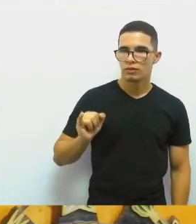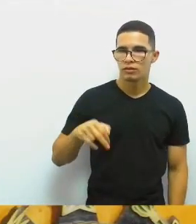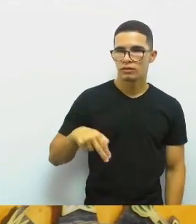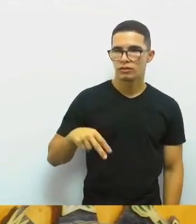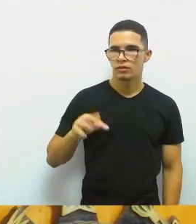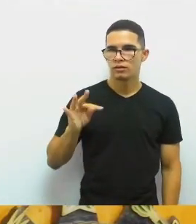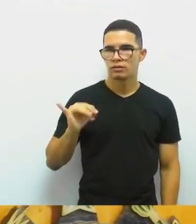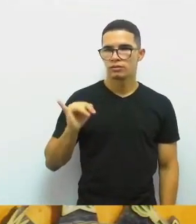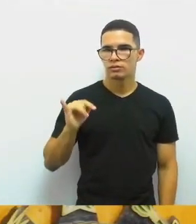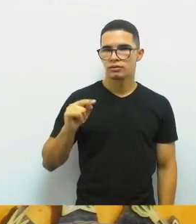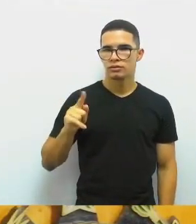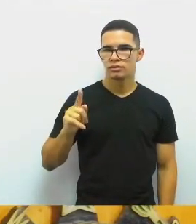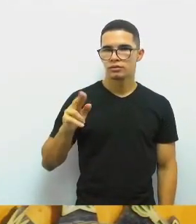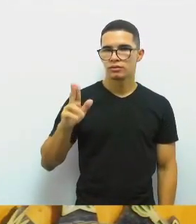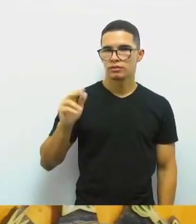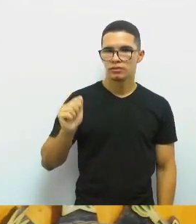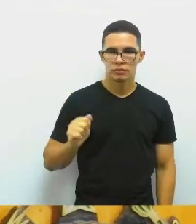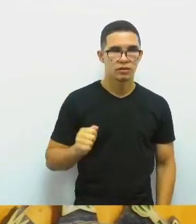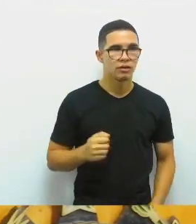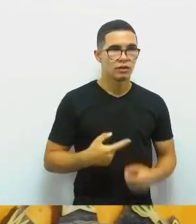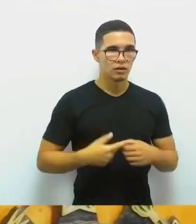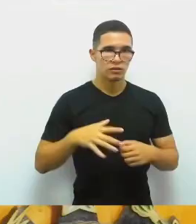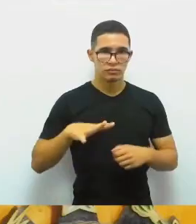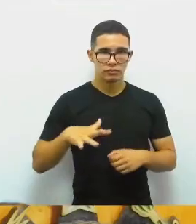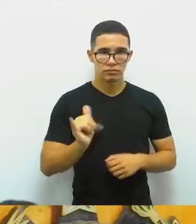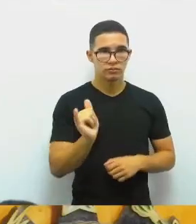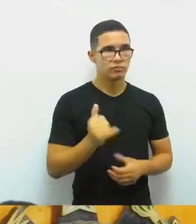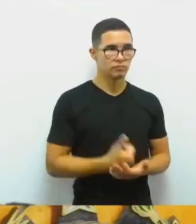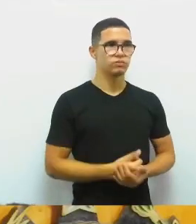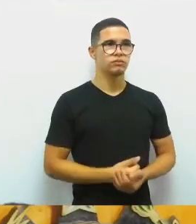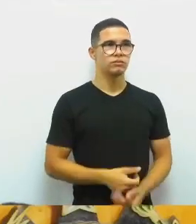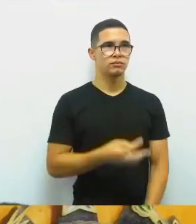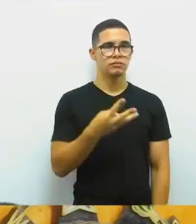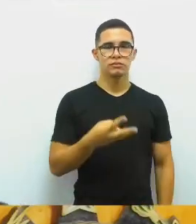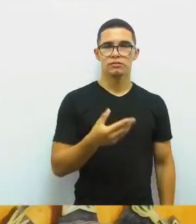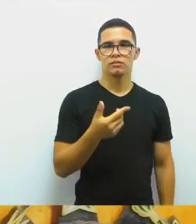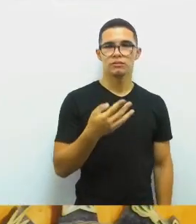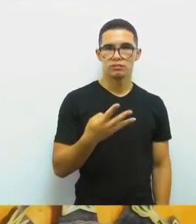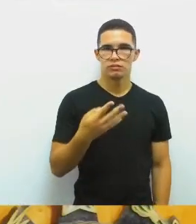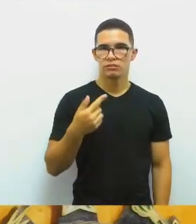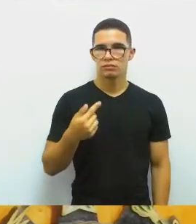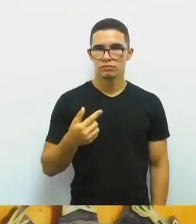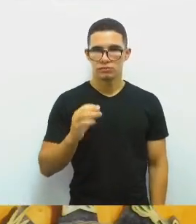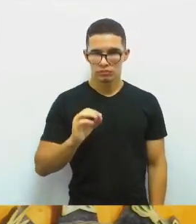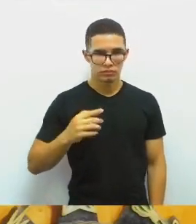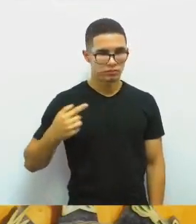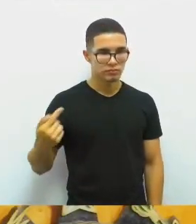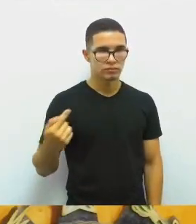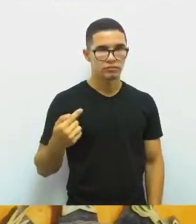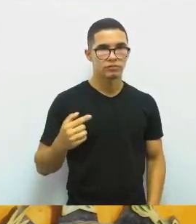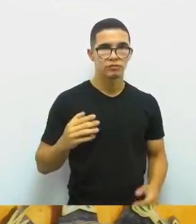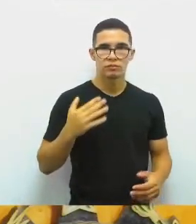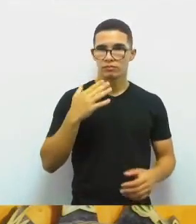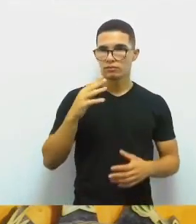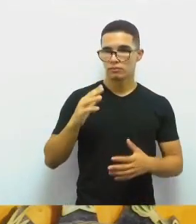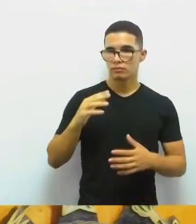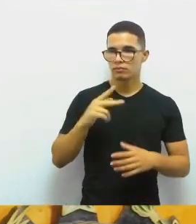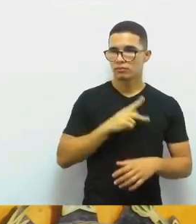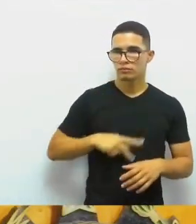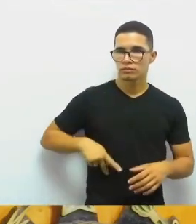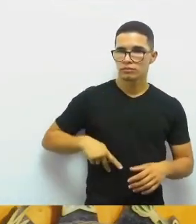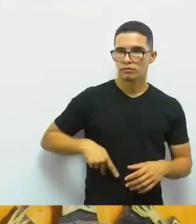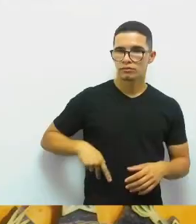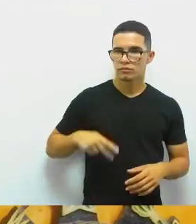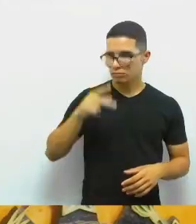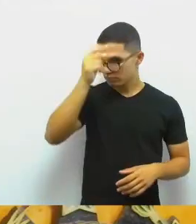início na Rua Bahia, no bairro Bracuí. Indicação 3407, indicando ao prefeito municipal um estudo de